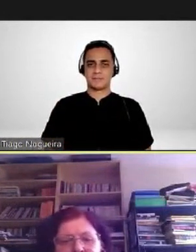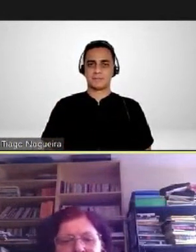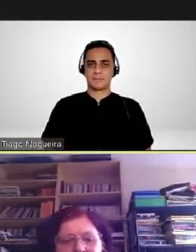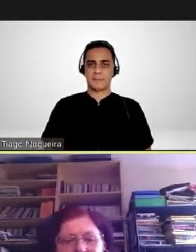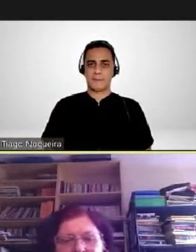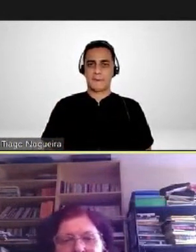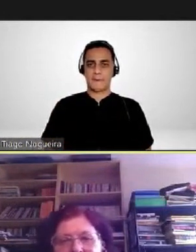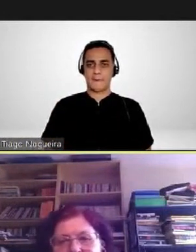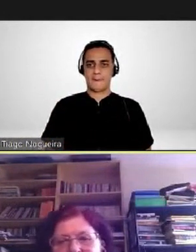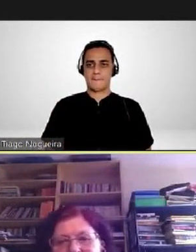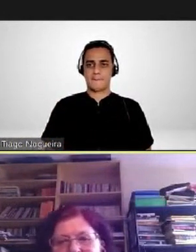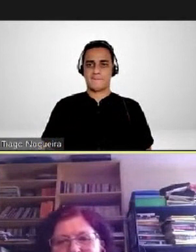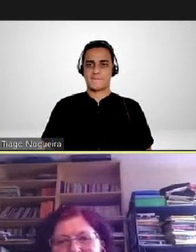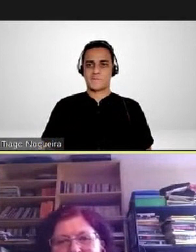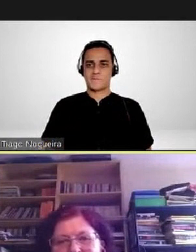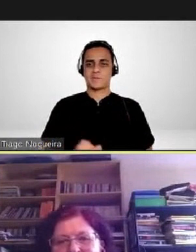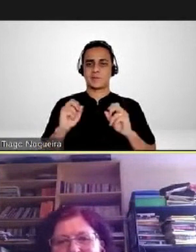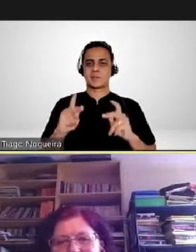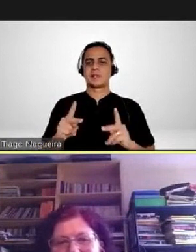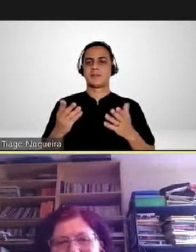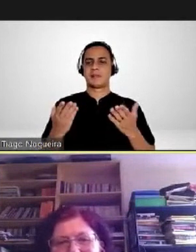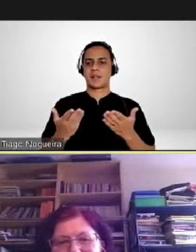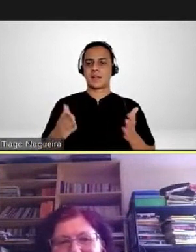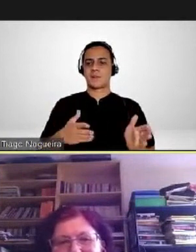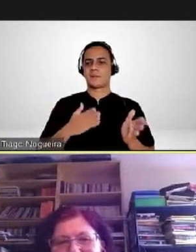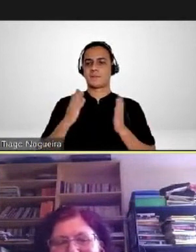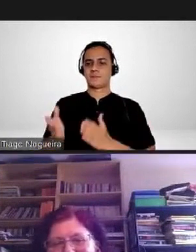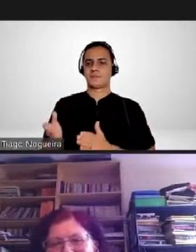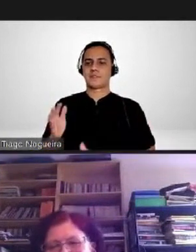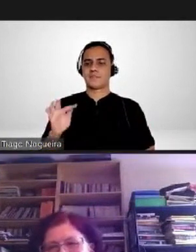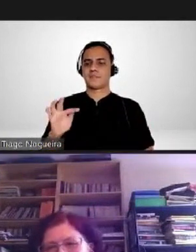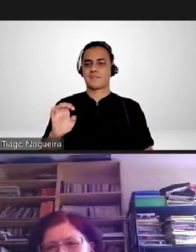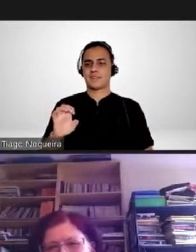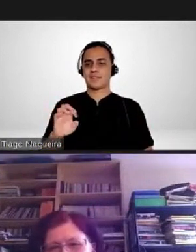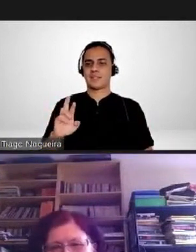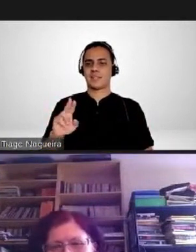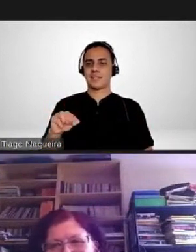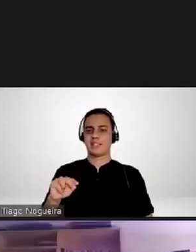Tá bom, então, agora eu passo a palavra para o Fernando,